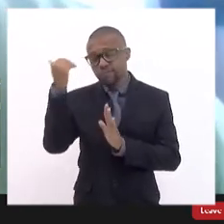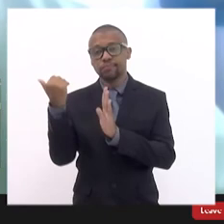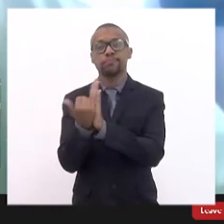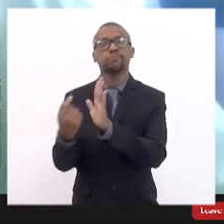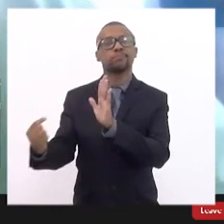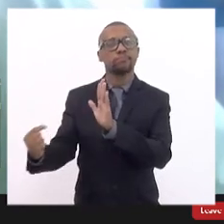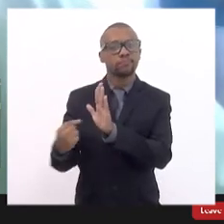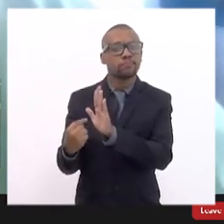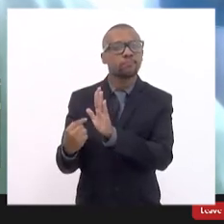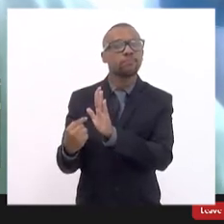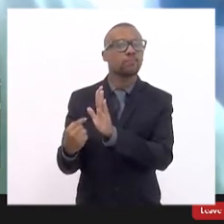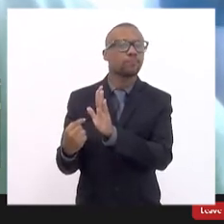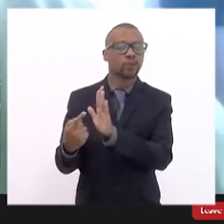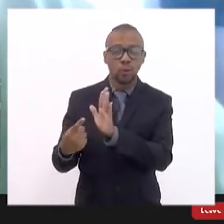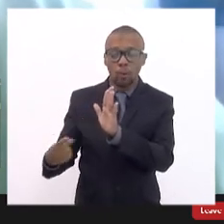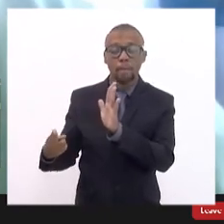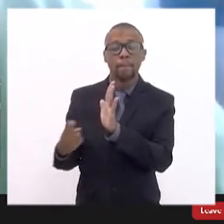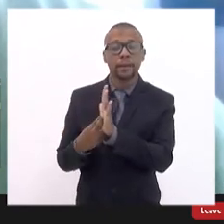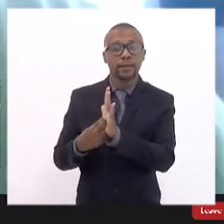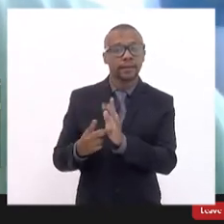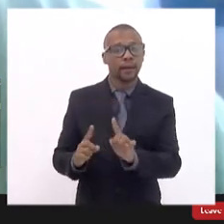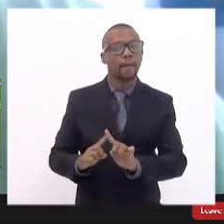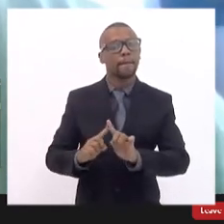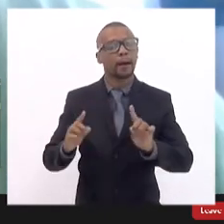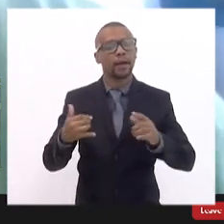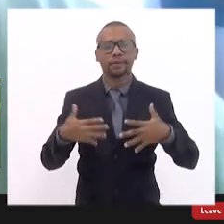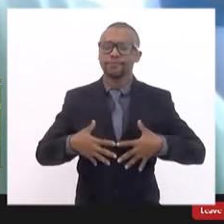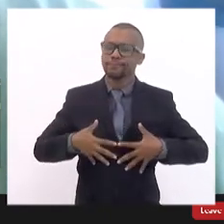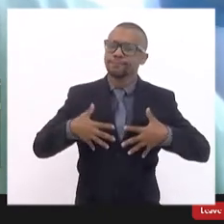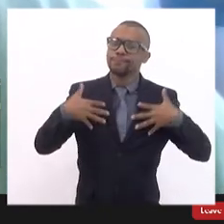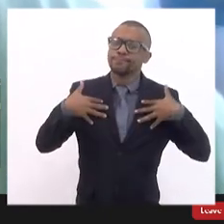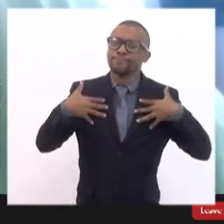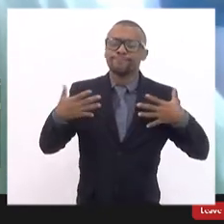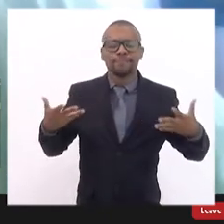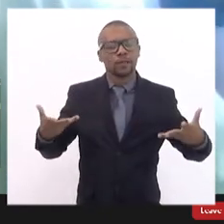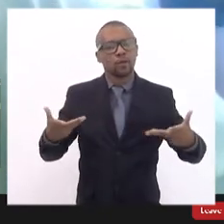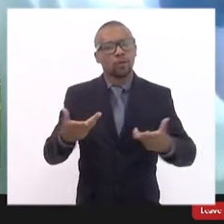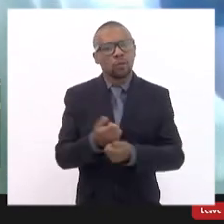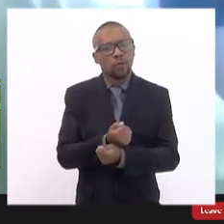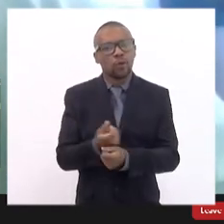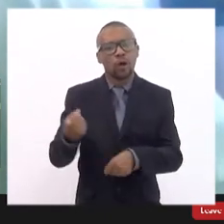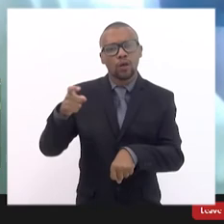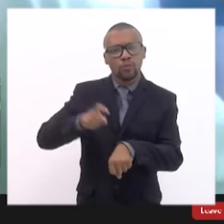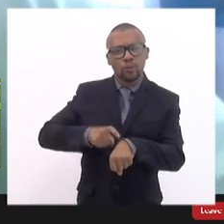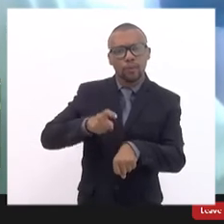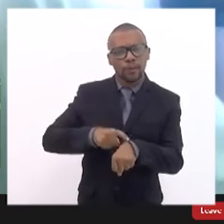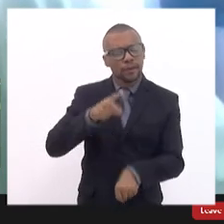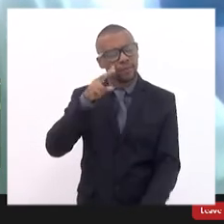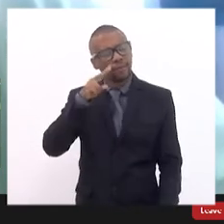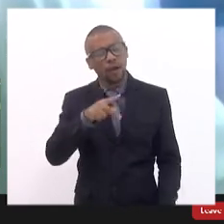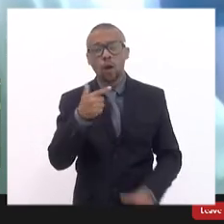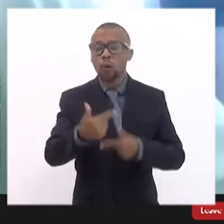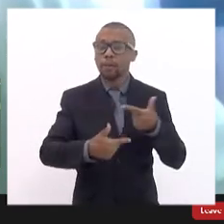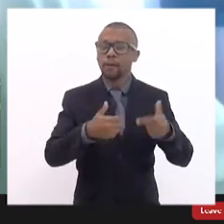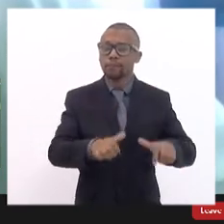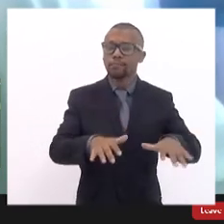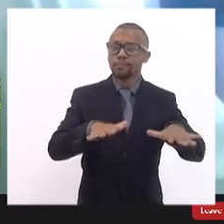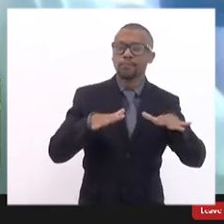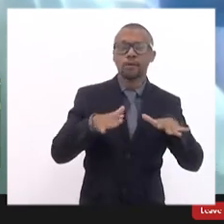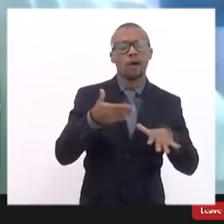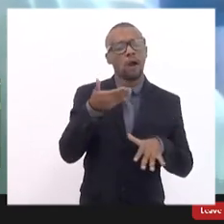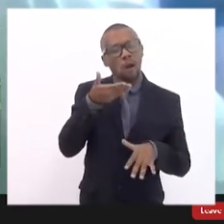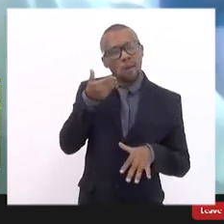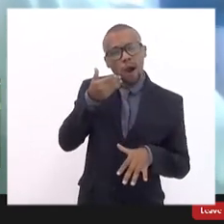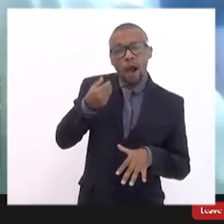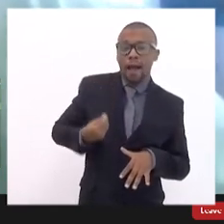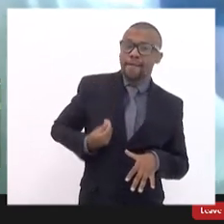respeitada. Mas é uma satisfação muito grande quando a gente vê que o trabalho parlamentar melhora a vida das pessoas.